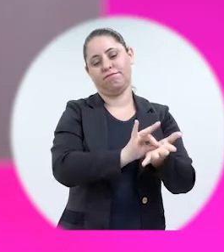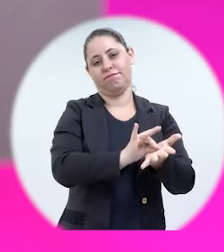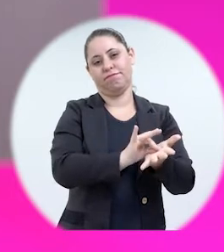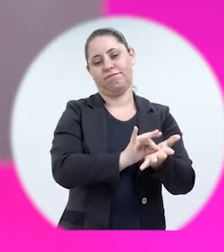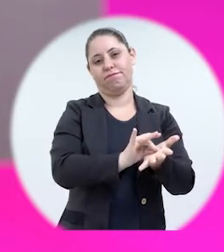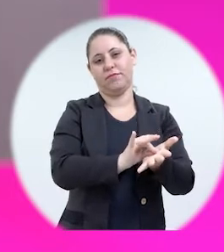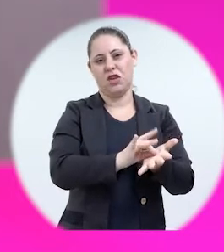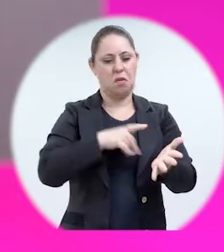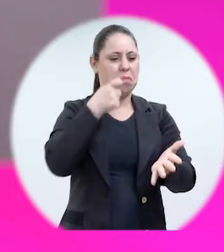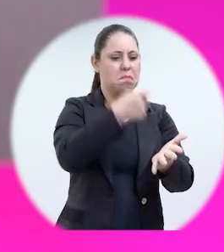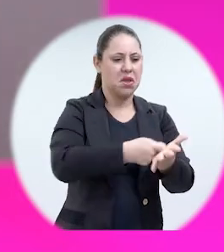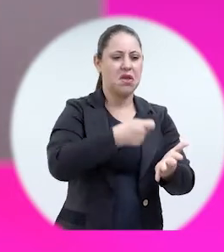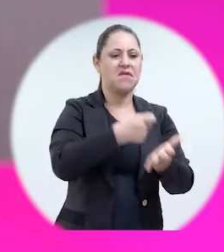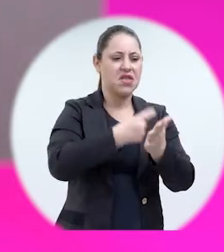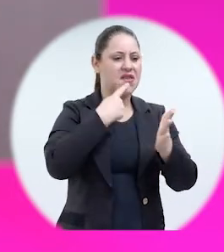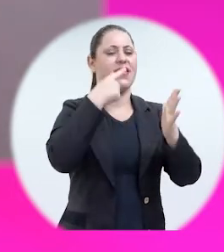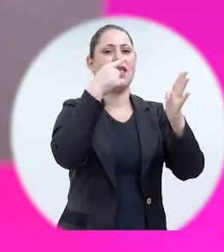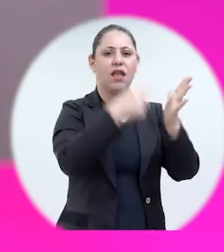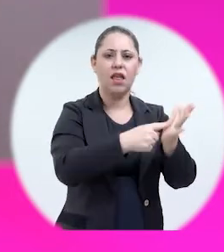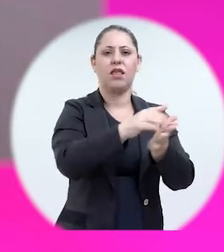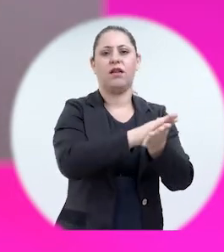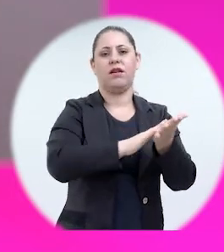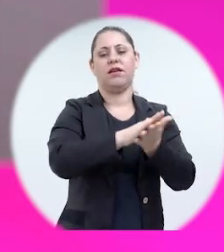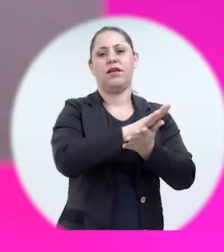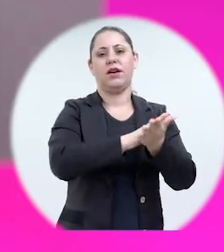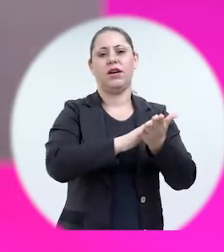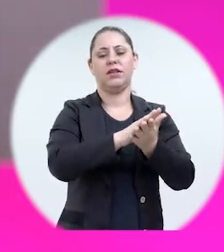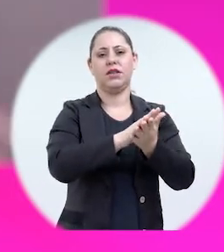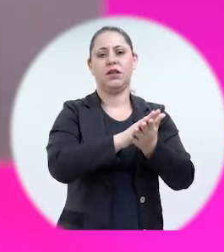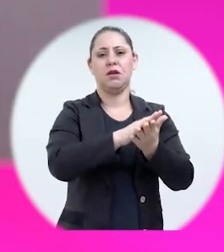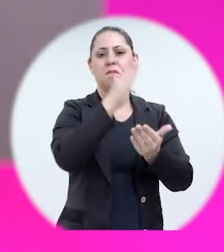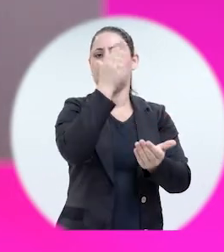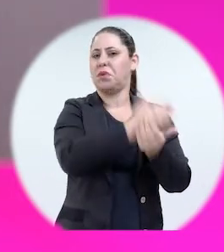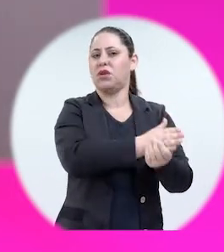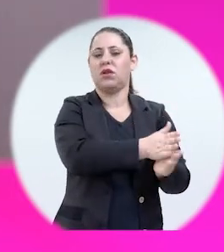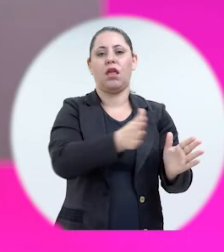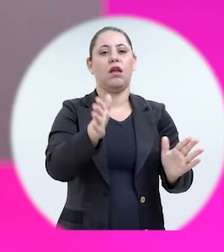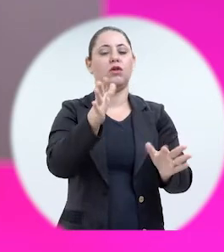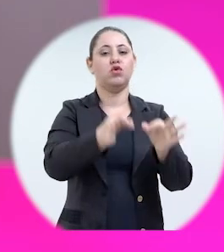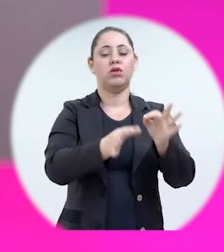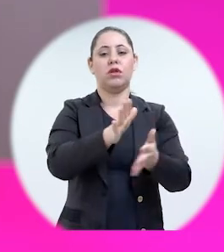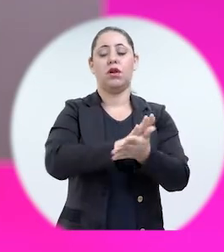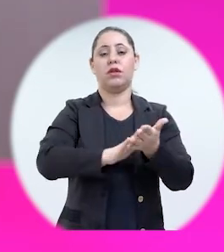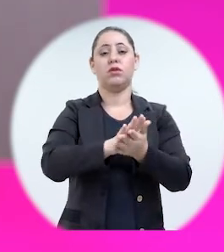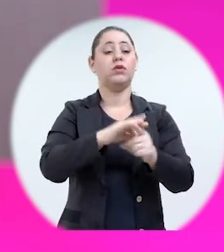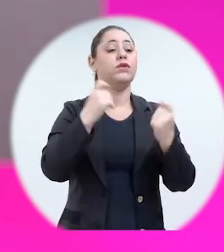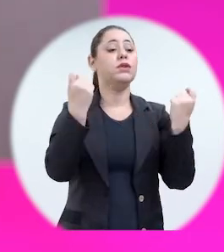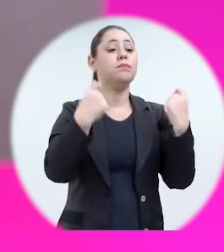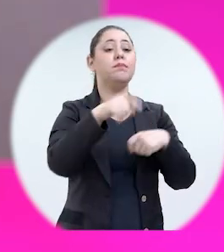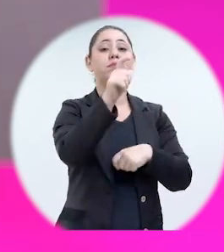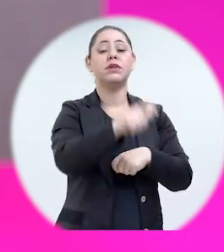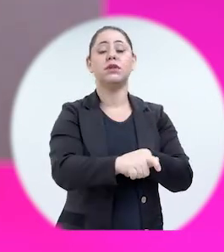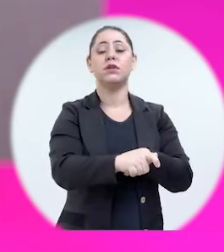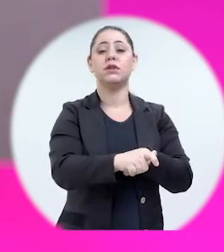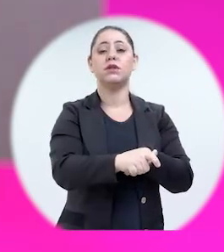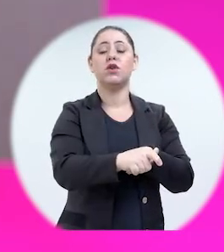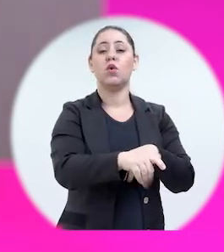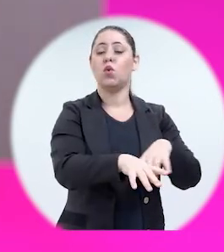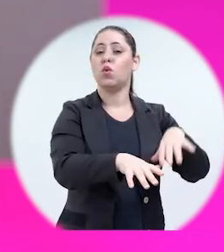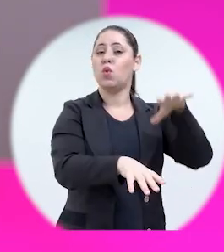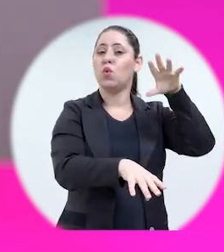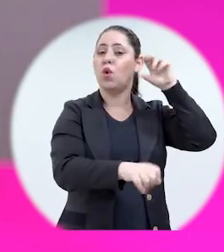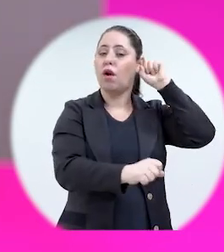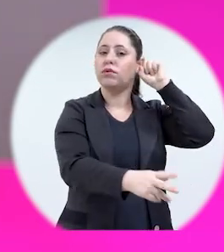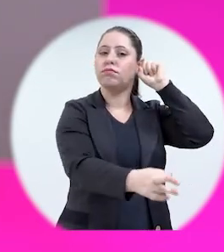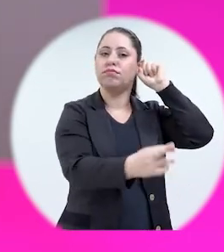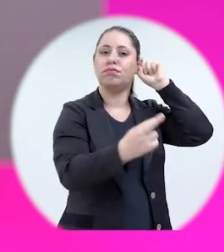fui impondo para ela ali que eu queria que ela denunciasse, que eu queria que ela processasse, né? O que você precisa? Né? É aí que vem o retorno,